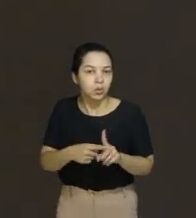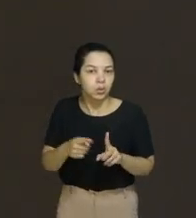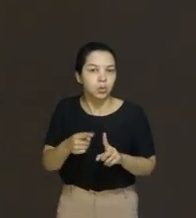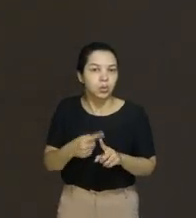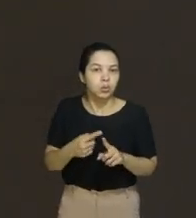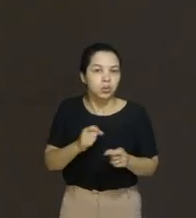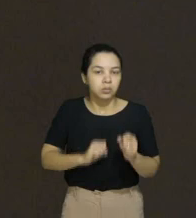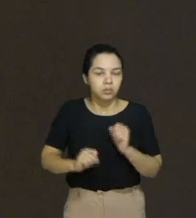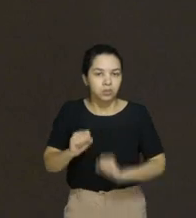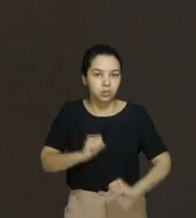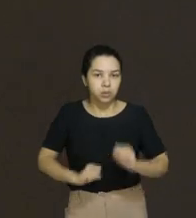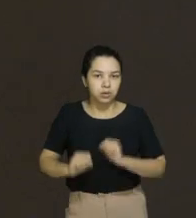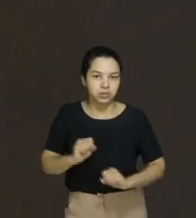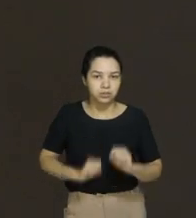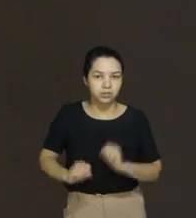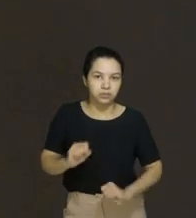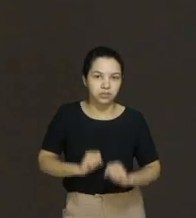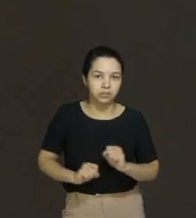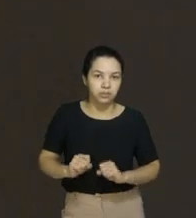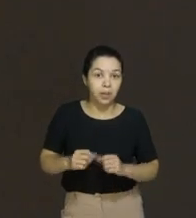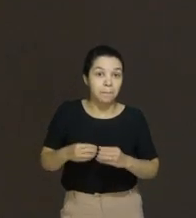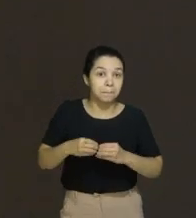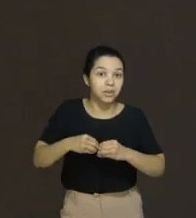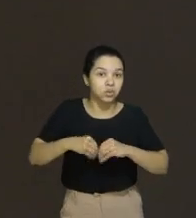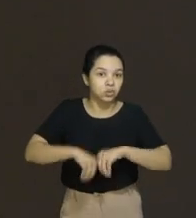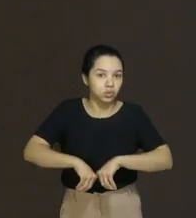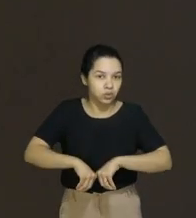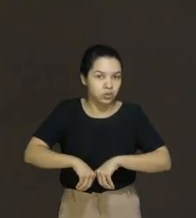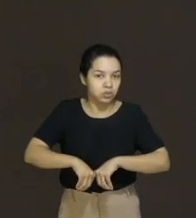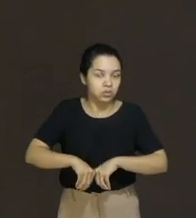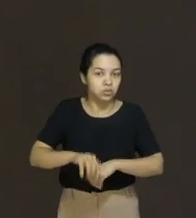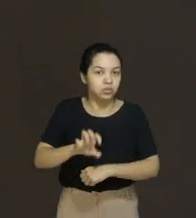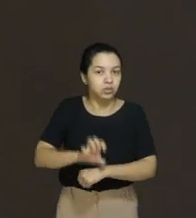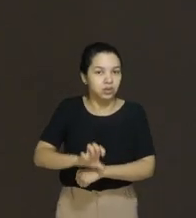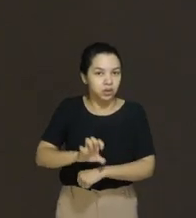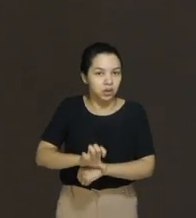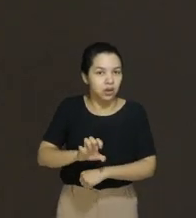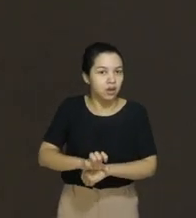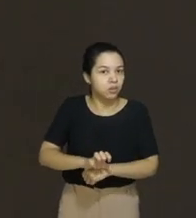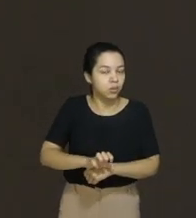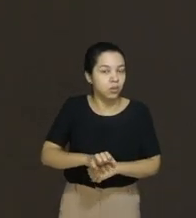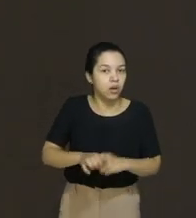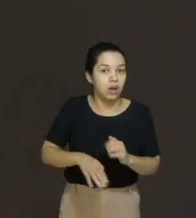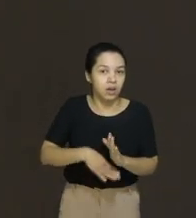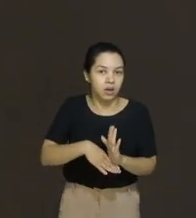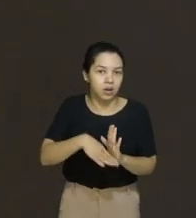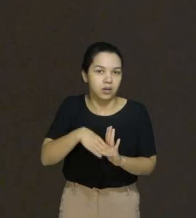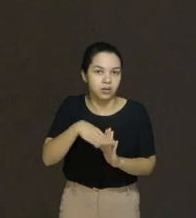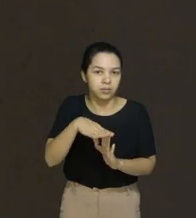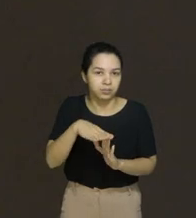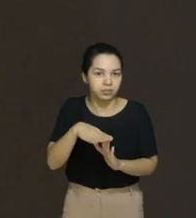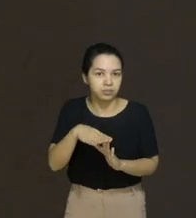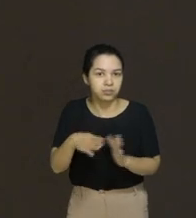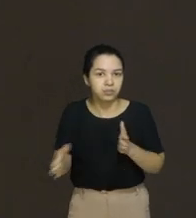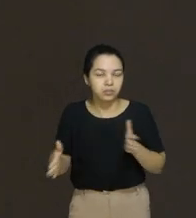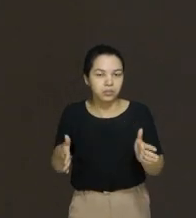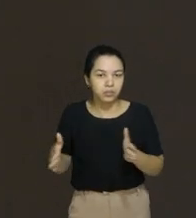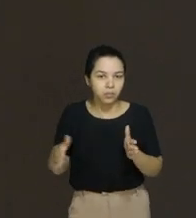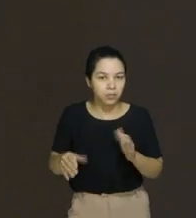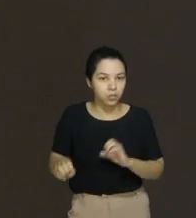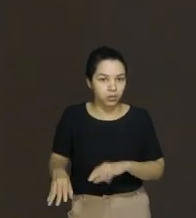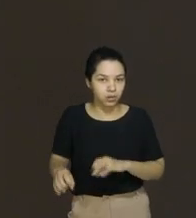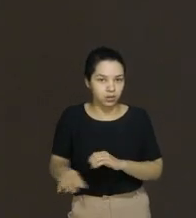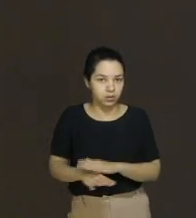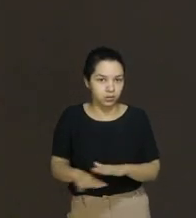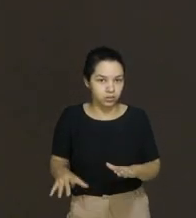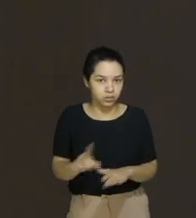dão um prejuízo financeiro ao Estado muito grande, não só um prejuízo só na educação.